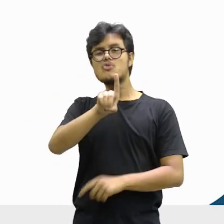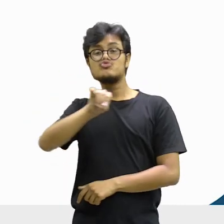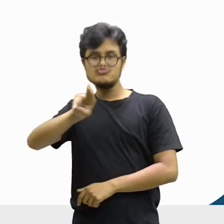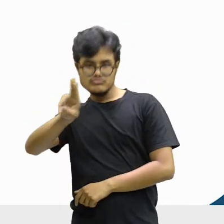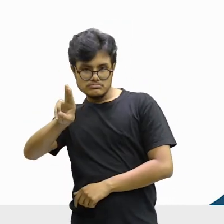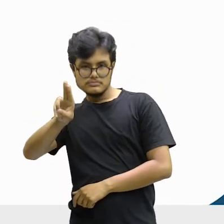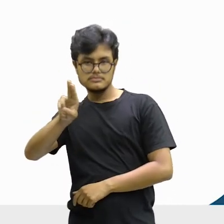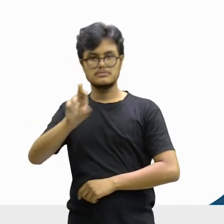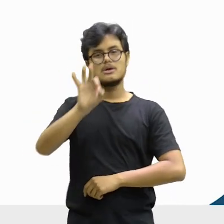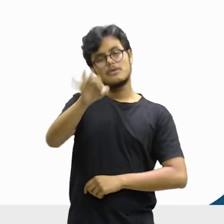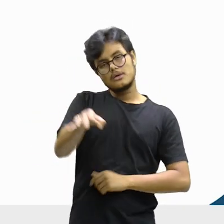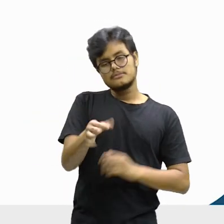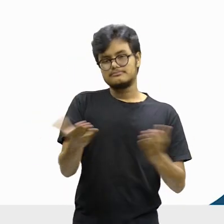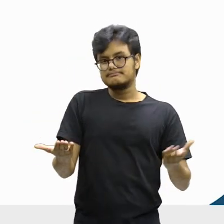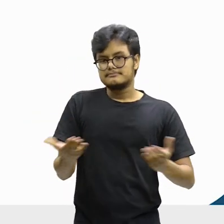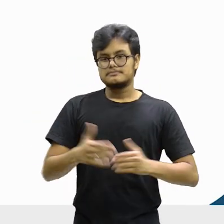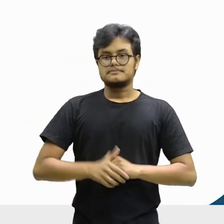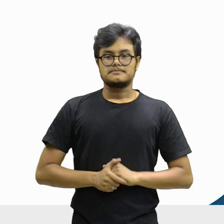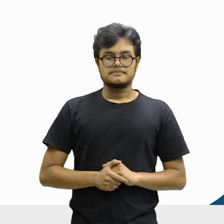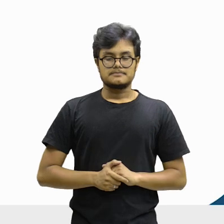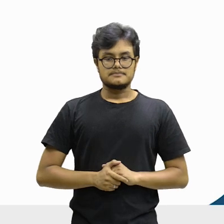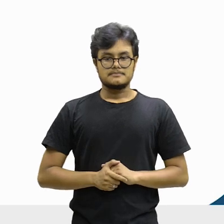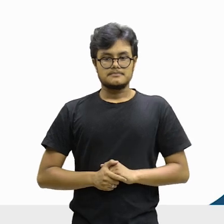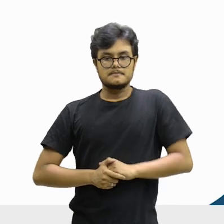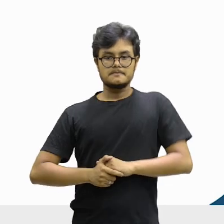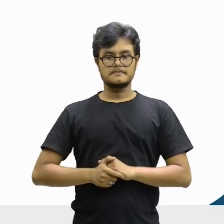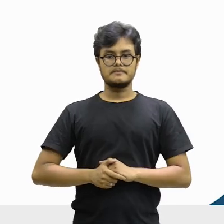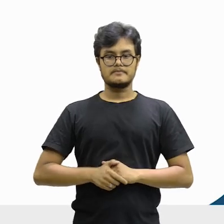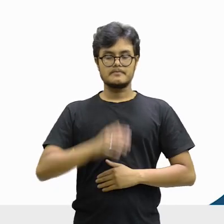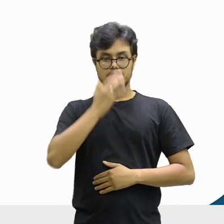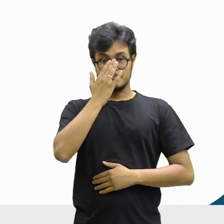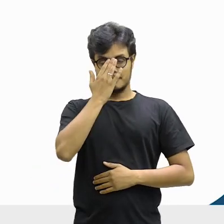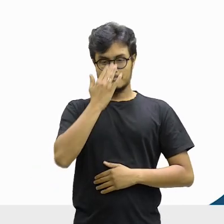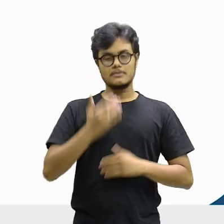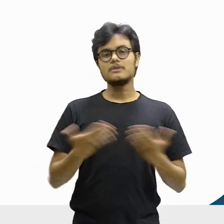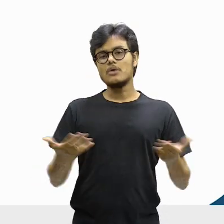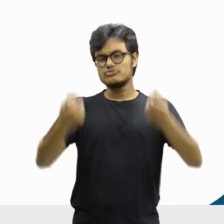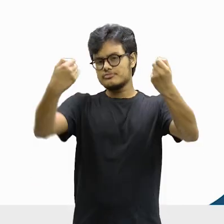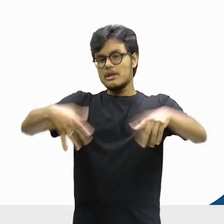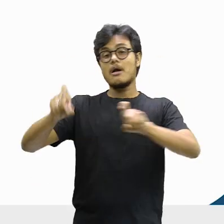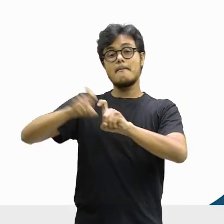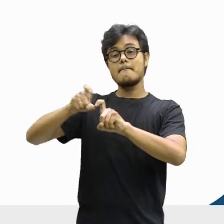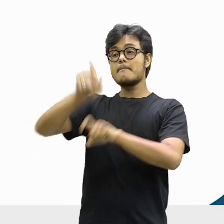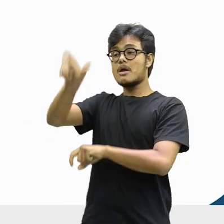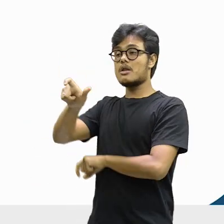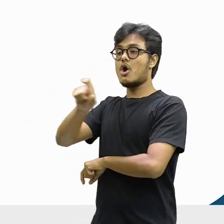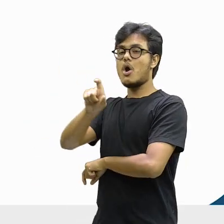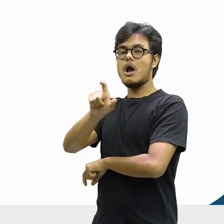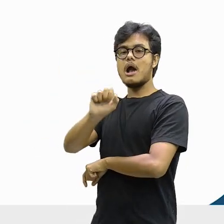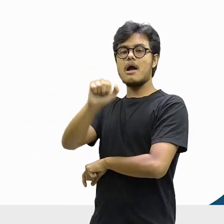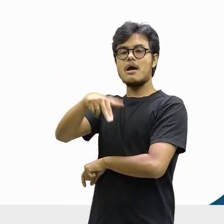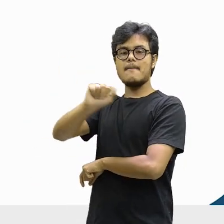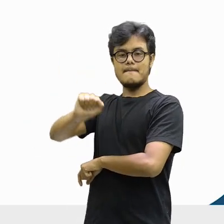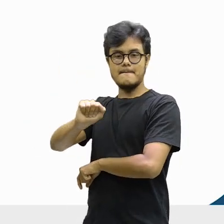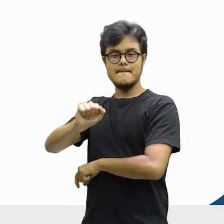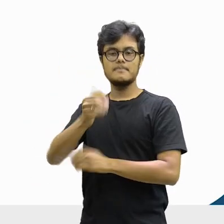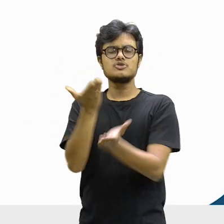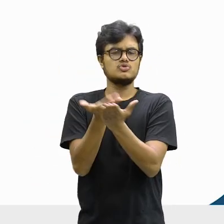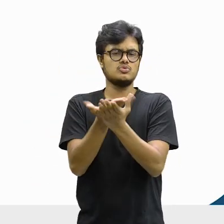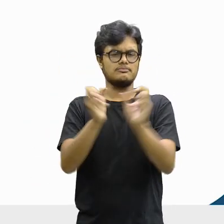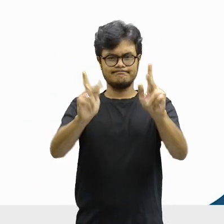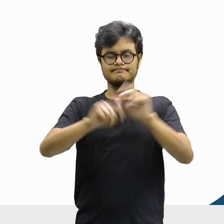acesso, custo e conhecimento são rompidas. Ressalta a médica Ana Ruivo, coautora do estudo